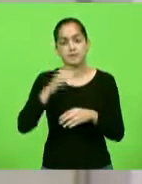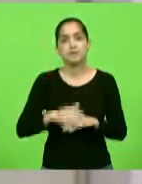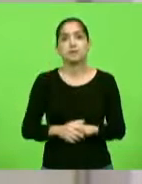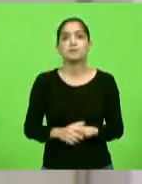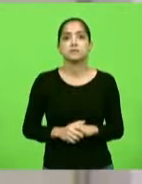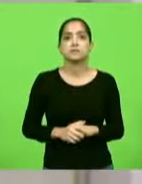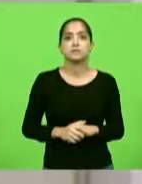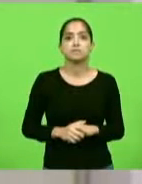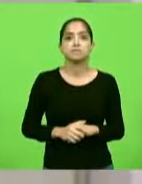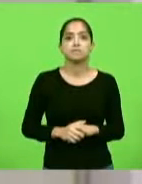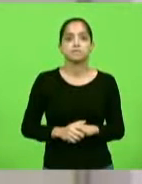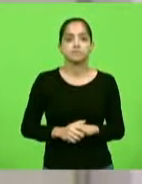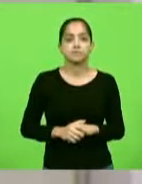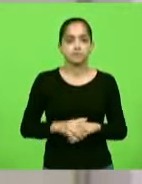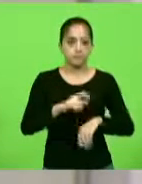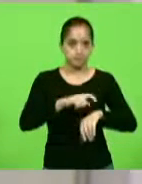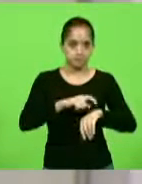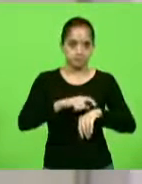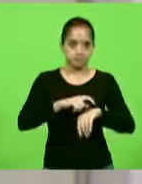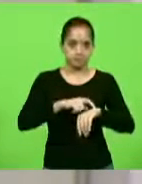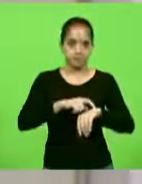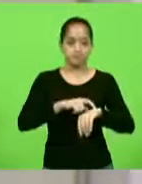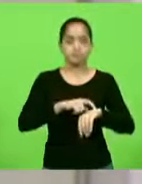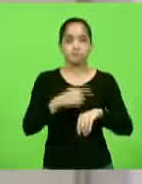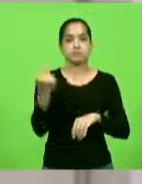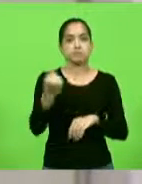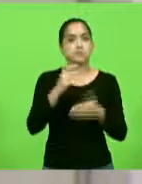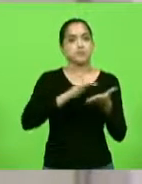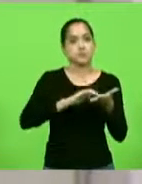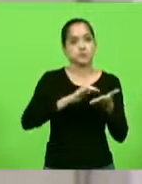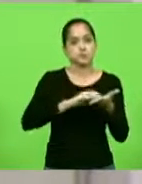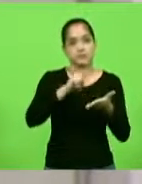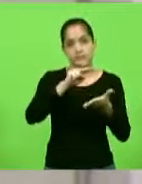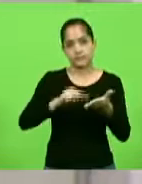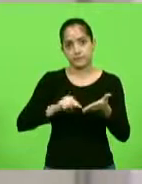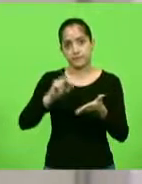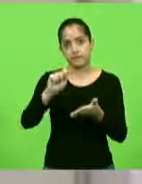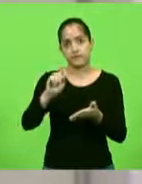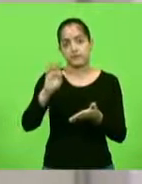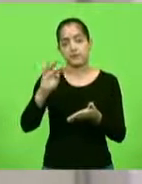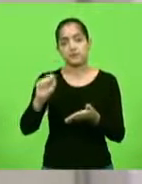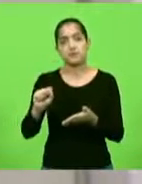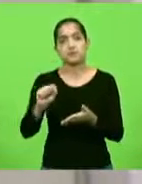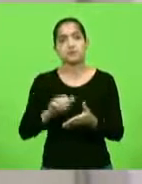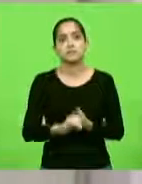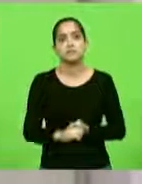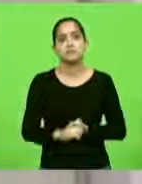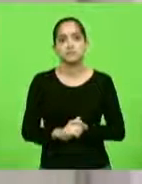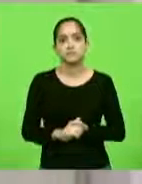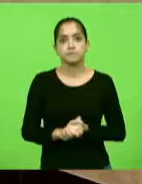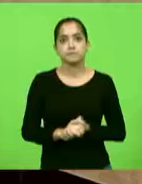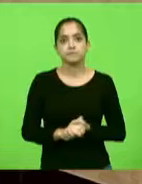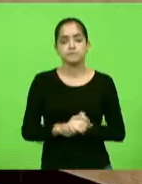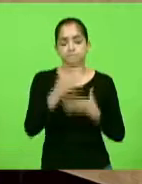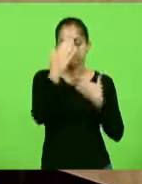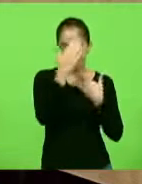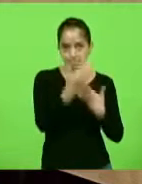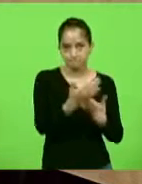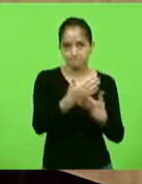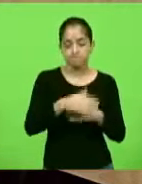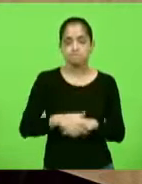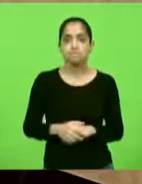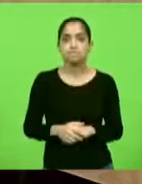para o dia seguinte, no horário regimental, eu, primeiro-secretário, lavrei a presenteata. Obrigado, deputado Alba.